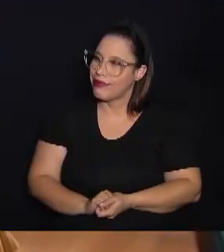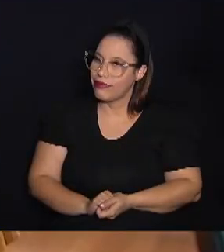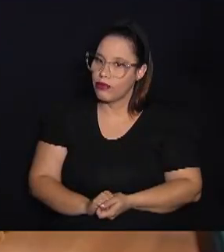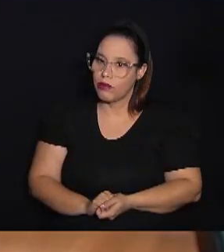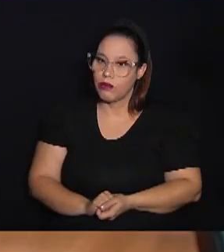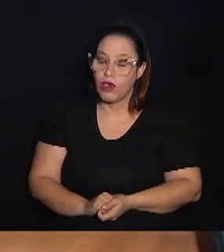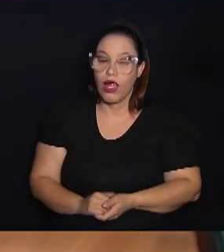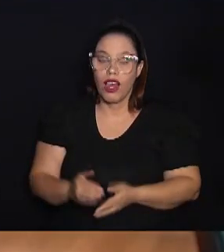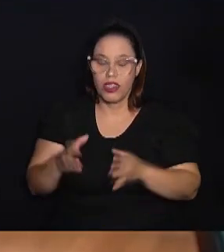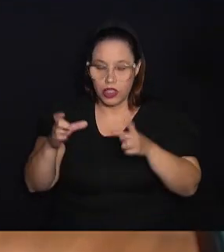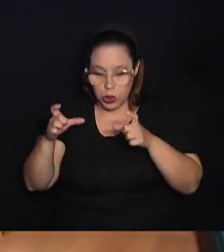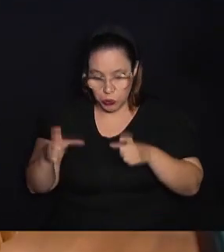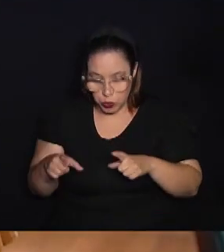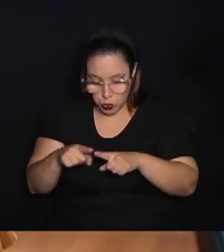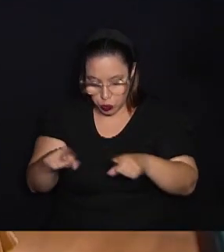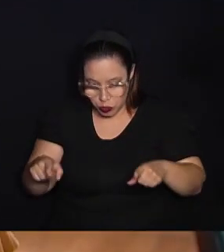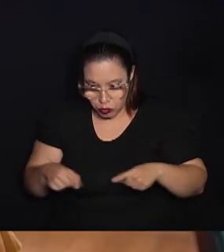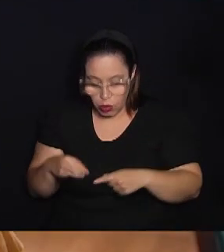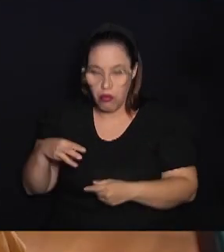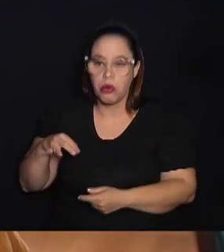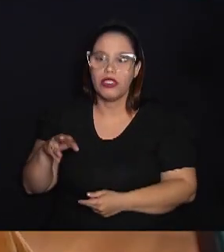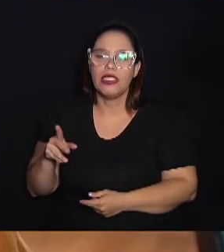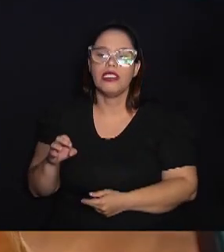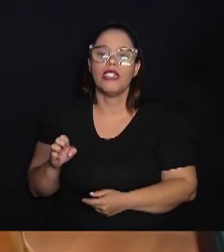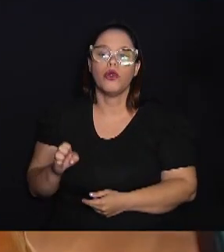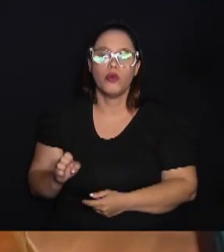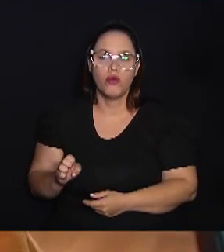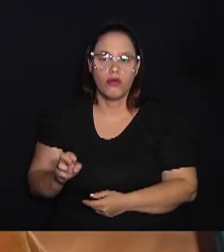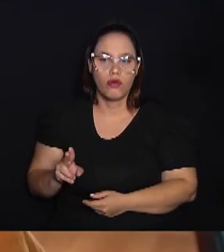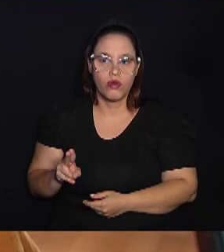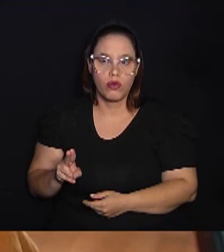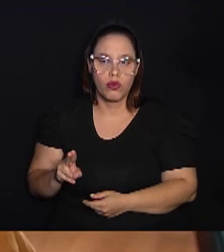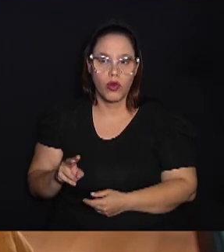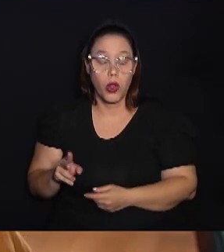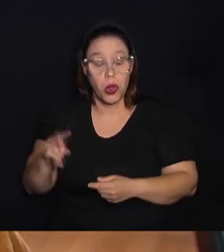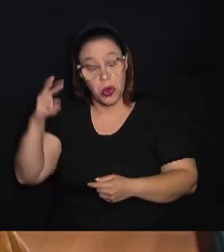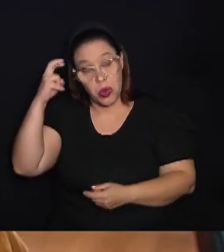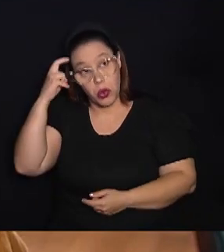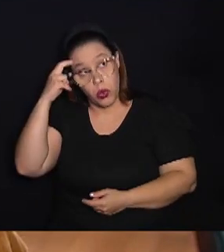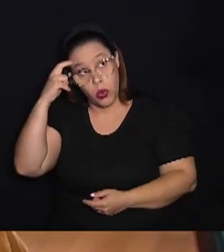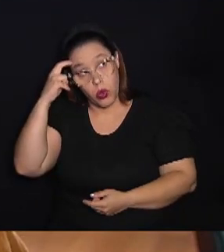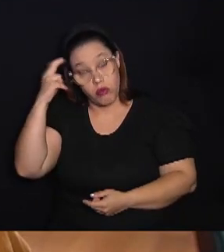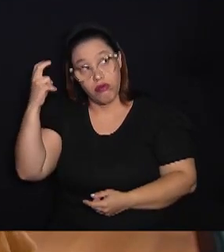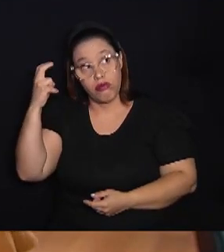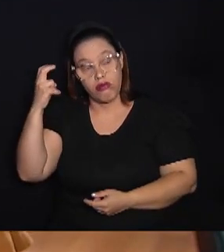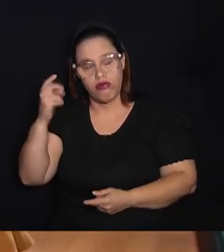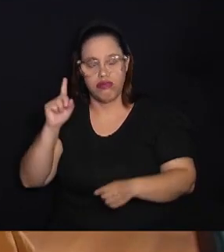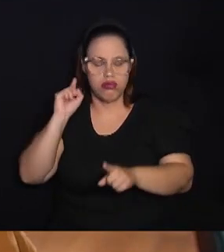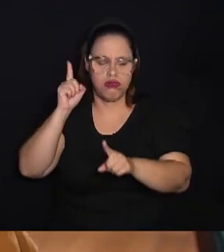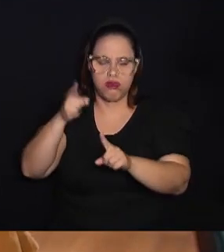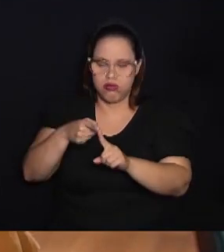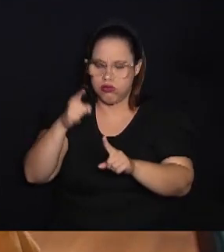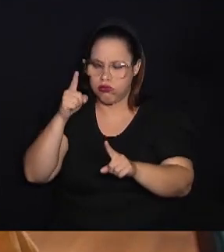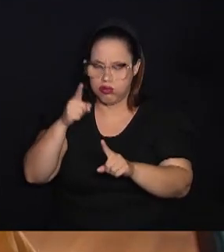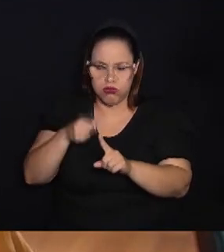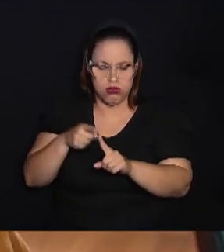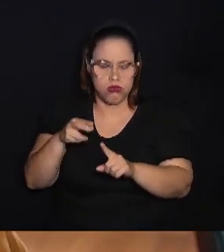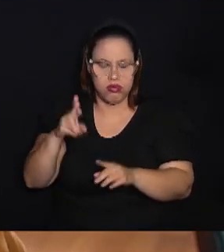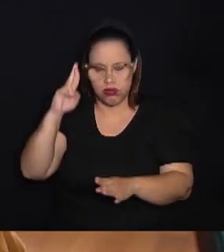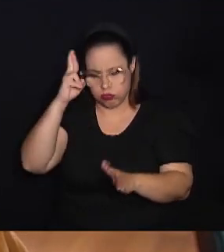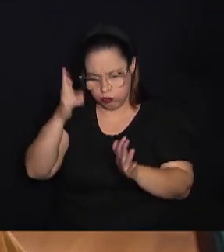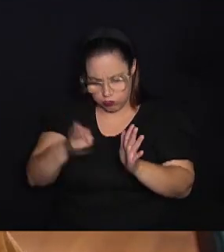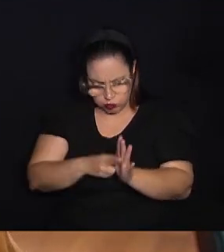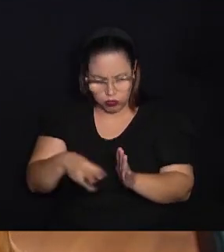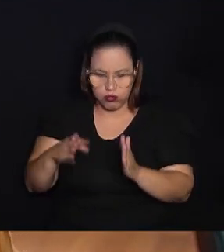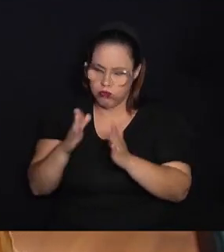gente mantém esse espaço como um museu, como um centro histórico, objetivando sempre resgatar a história da